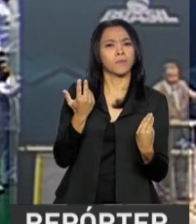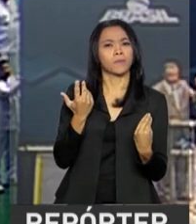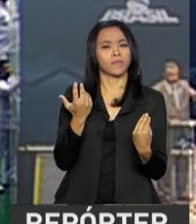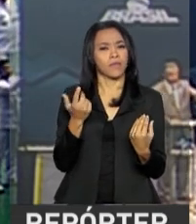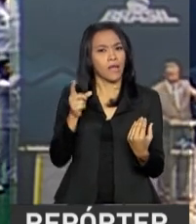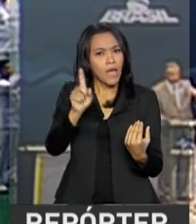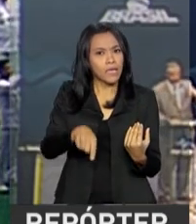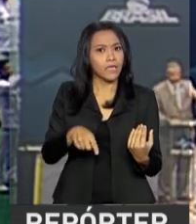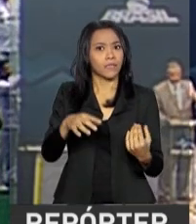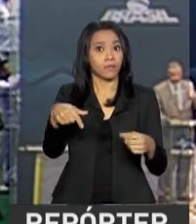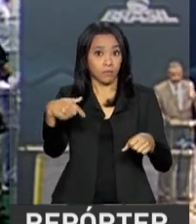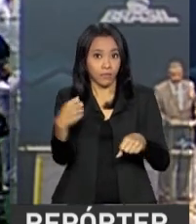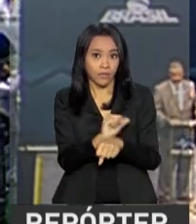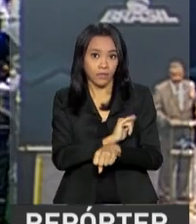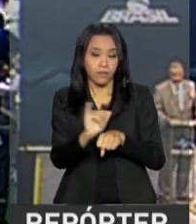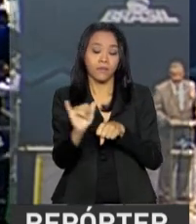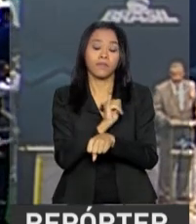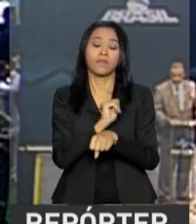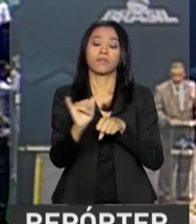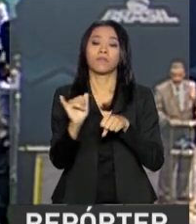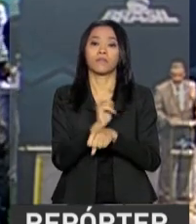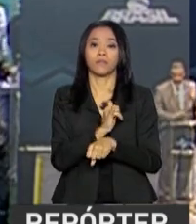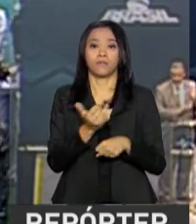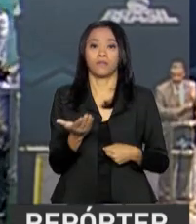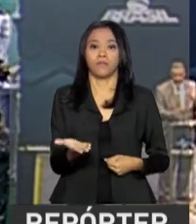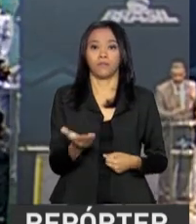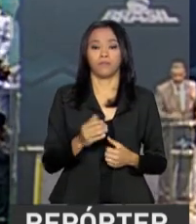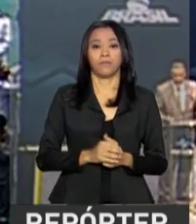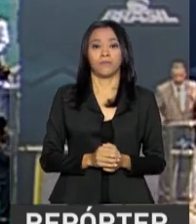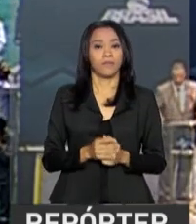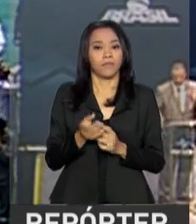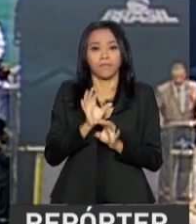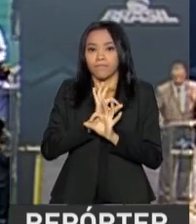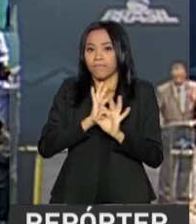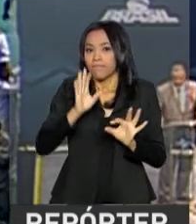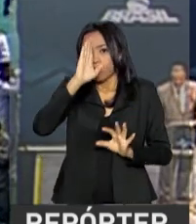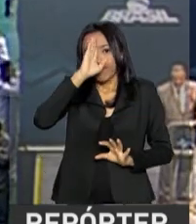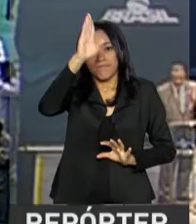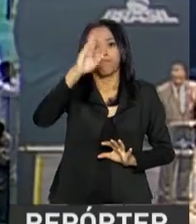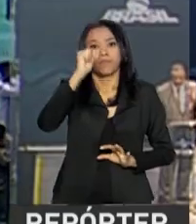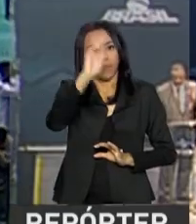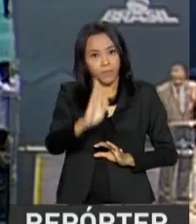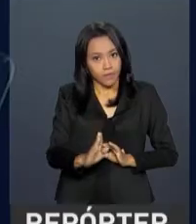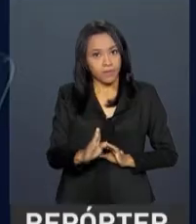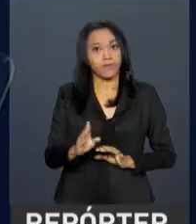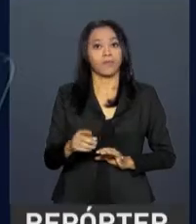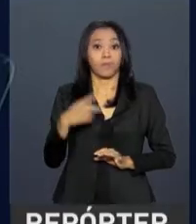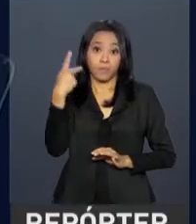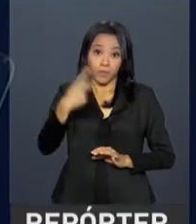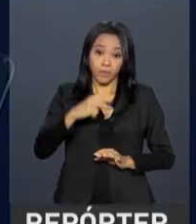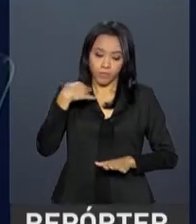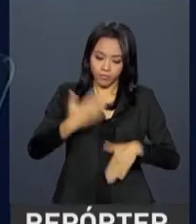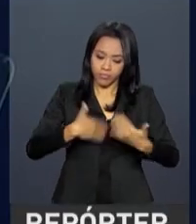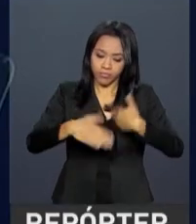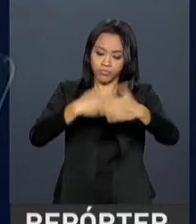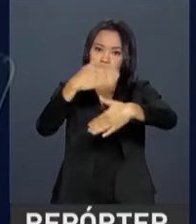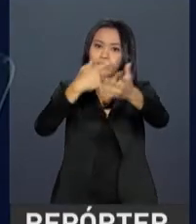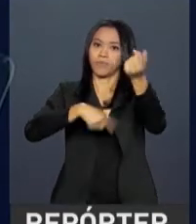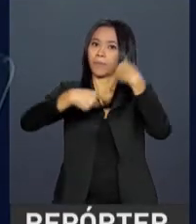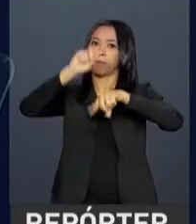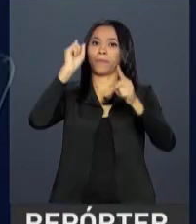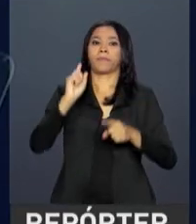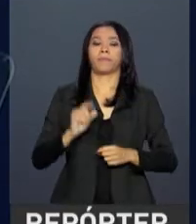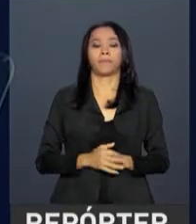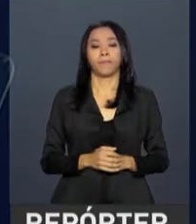E essa é uma ferramenta, é um instrumento essencial para o Brasil, para o seu progresso, para o